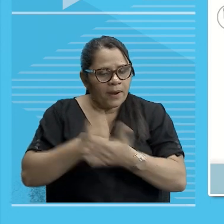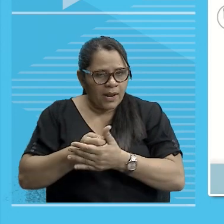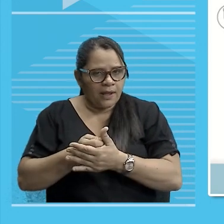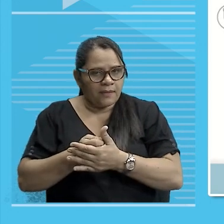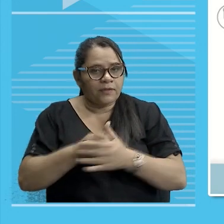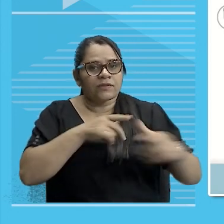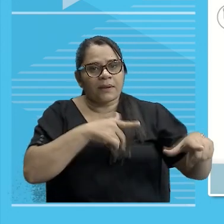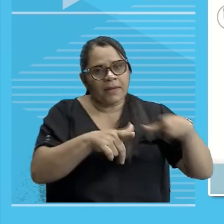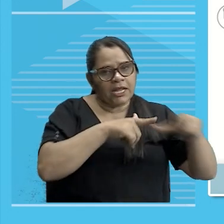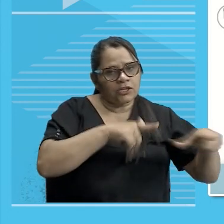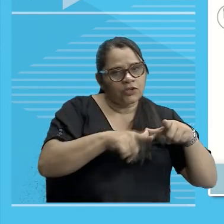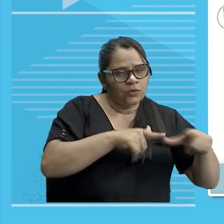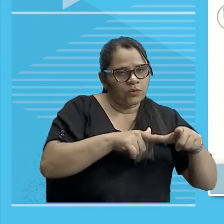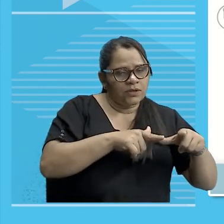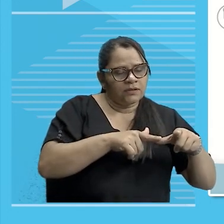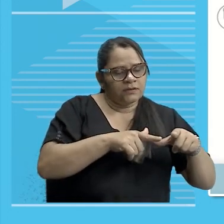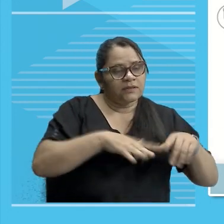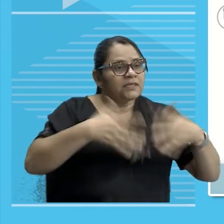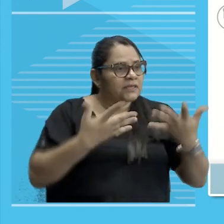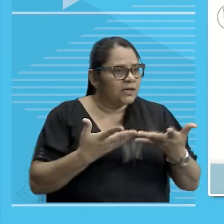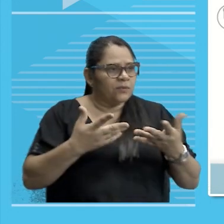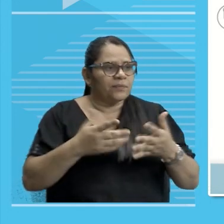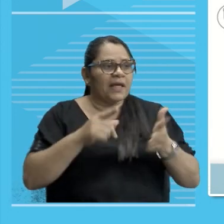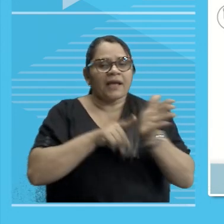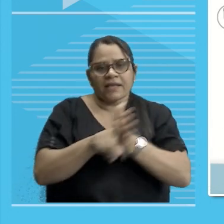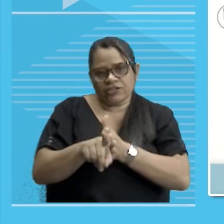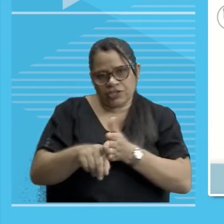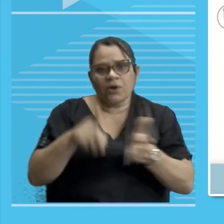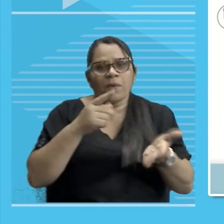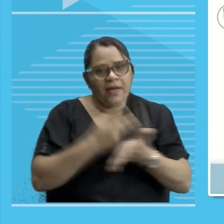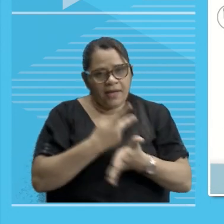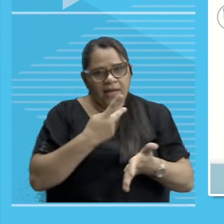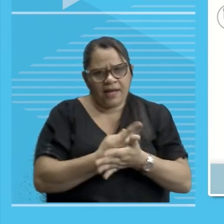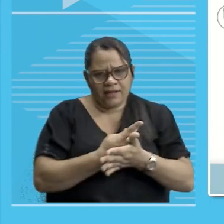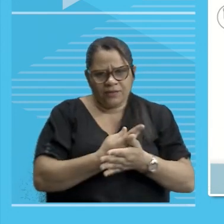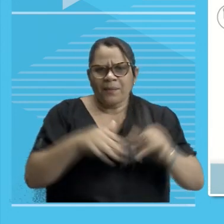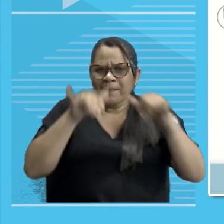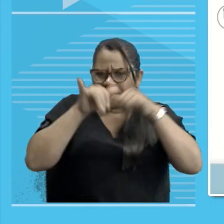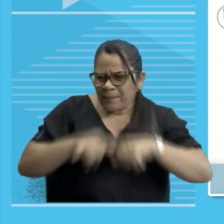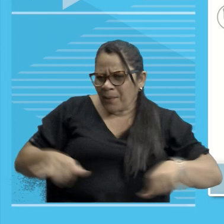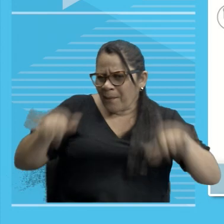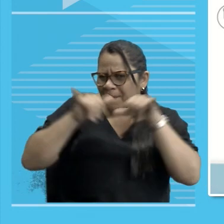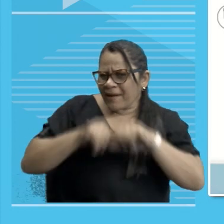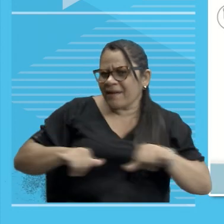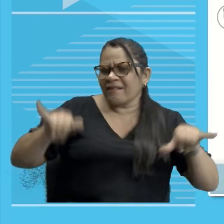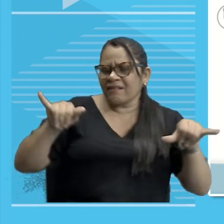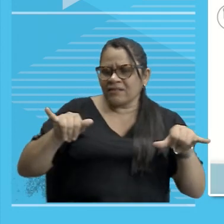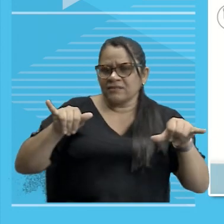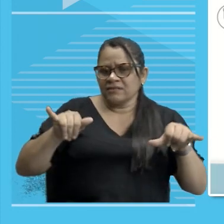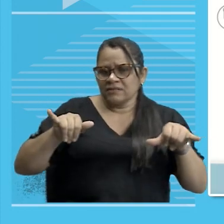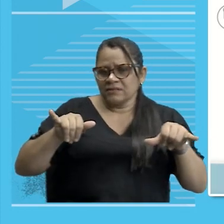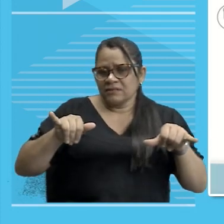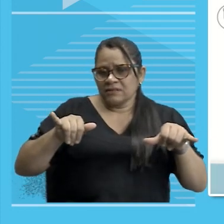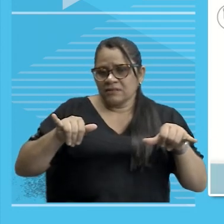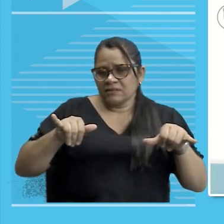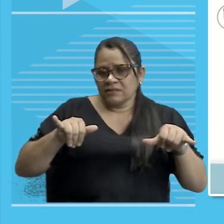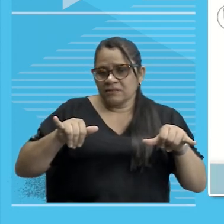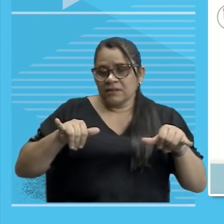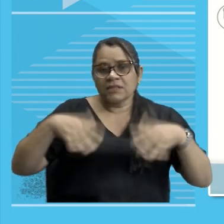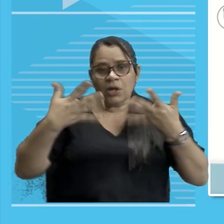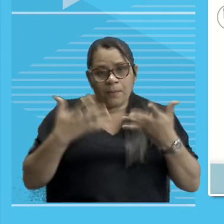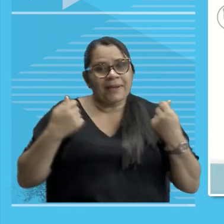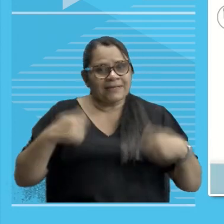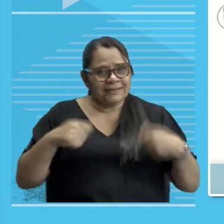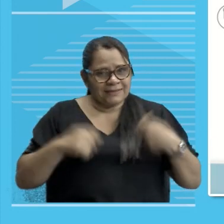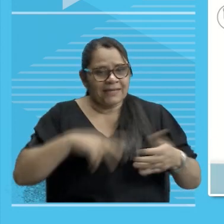errado tem nada a ver isso aí propagandas por isso que eu tive que ler